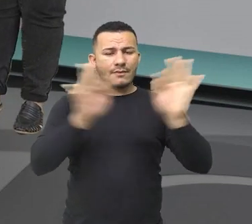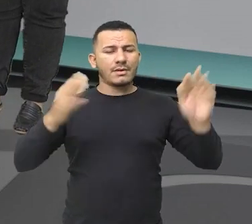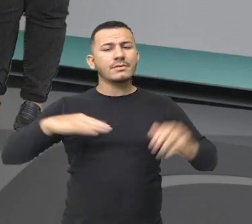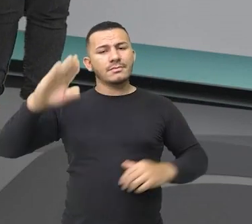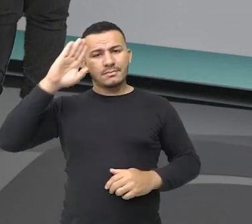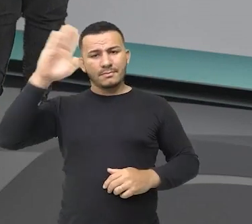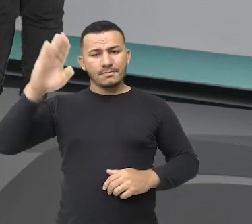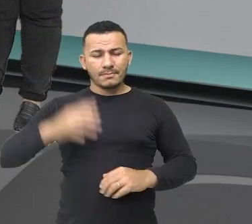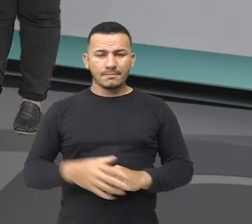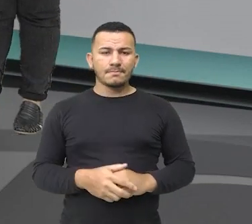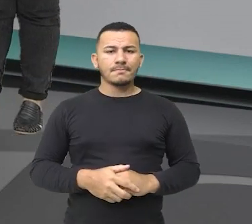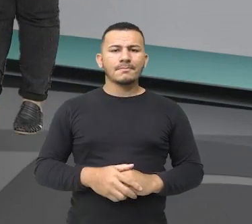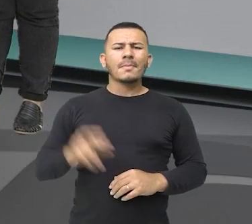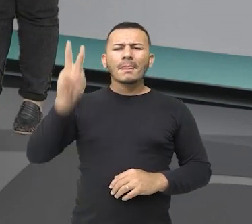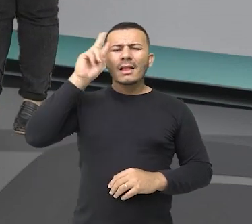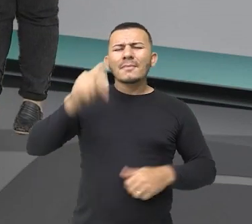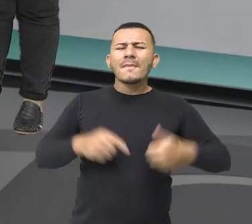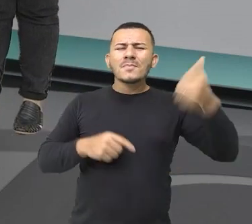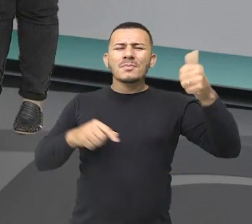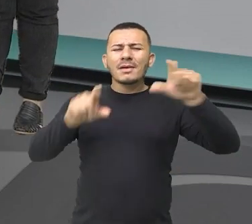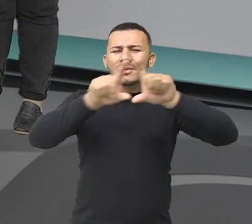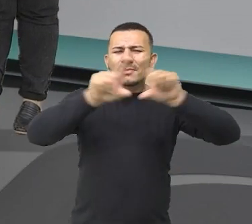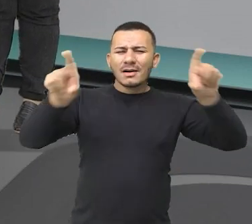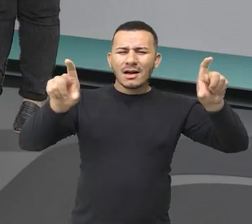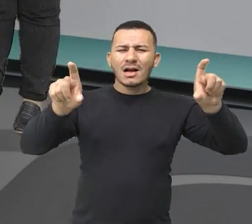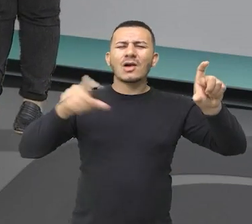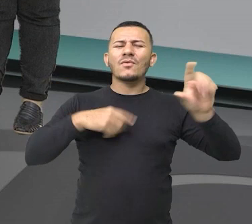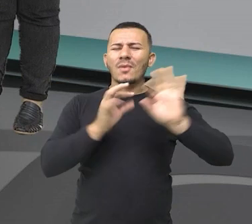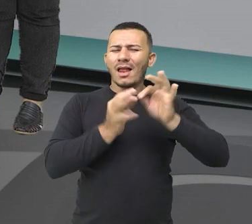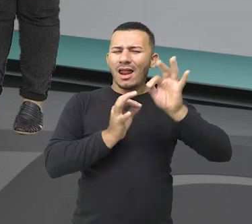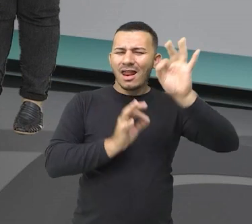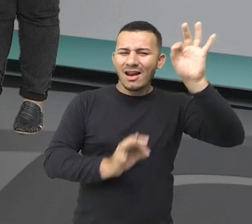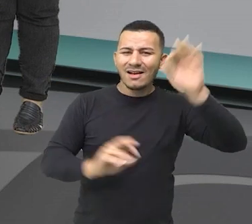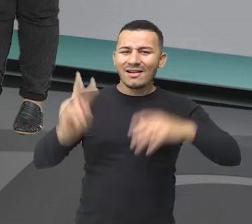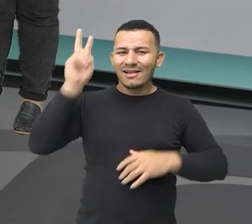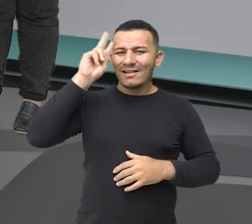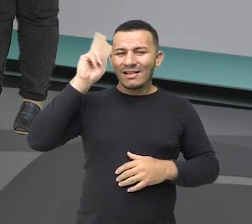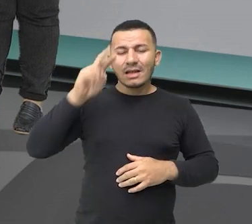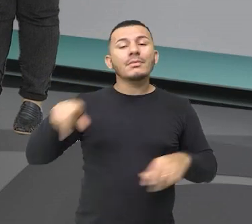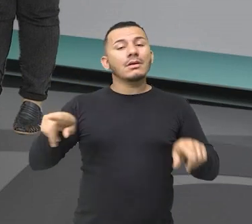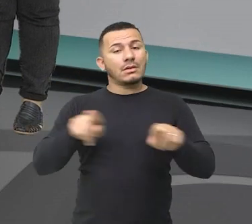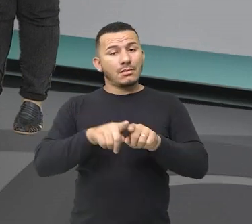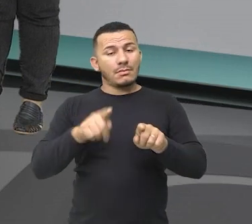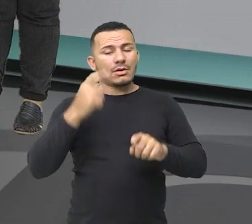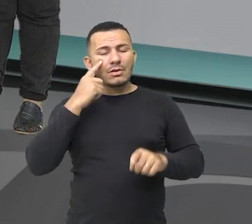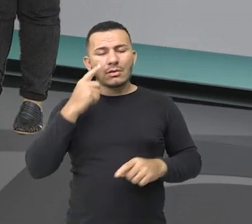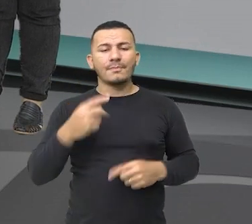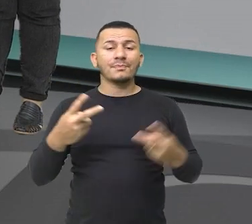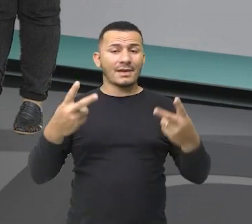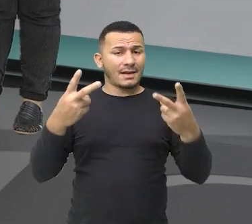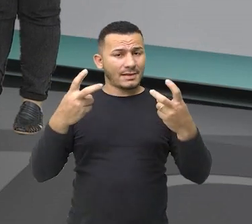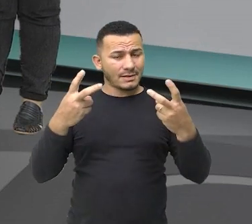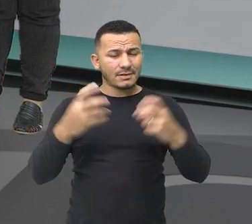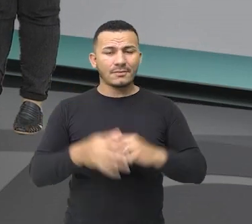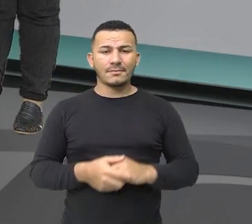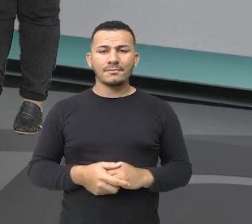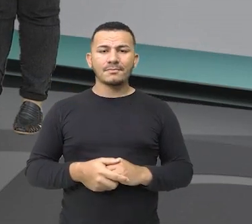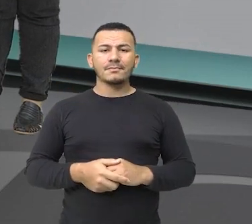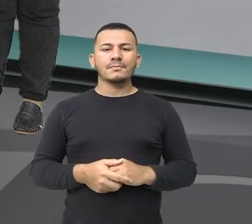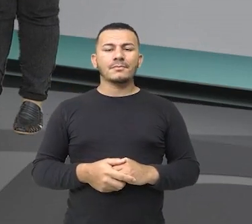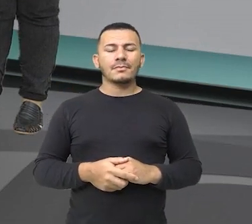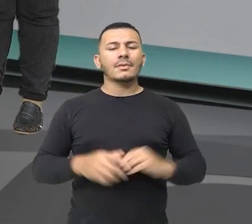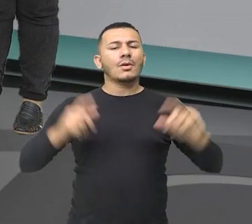naquele primeiro parágrafo, aquele parágrafo mais longo, também é necessário sempre notar que as ideias do nosso